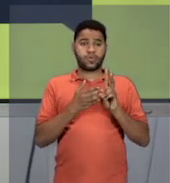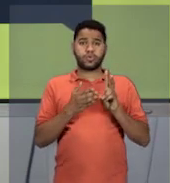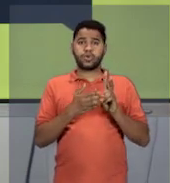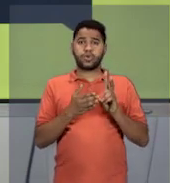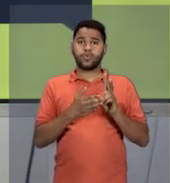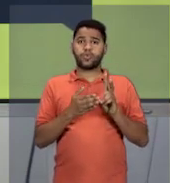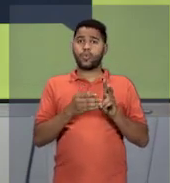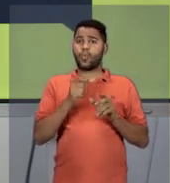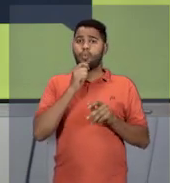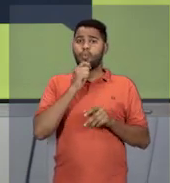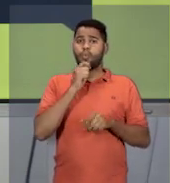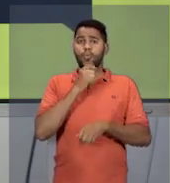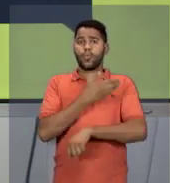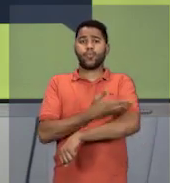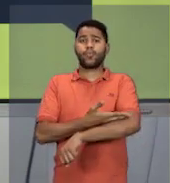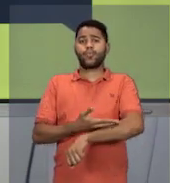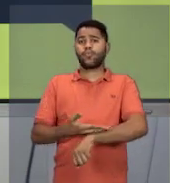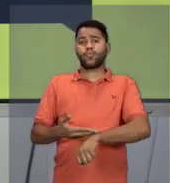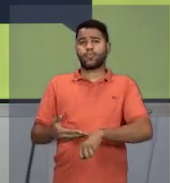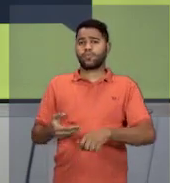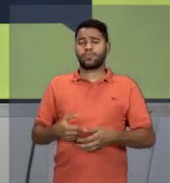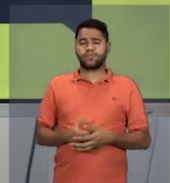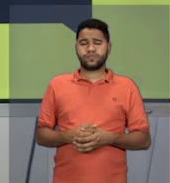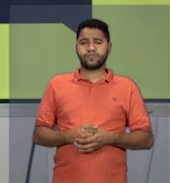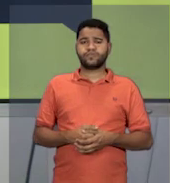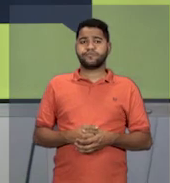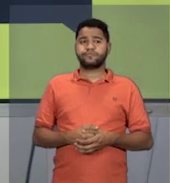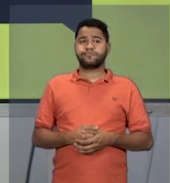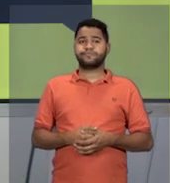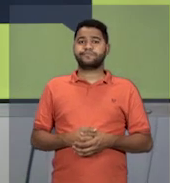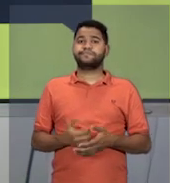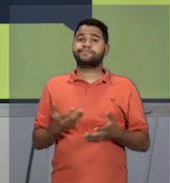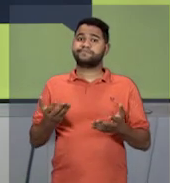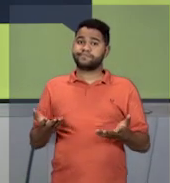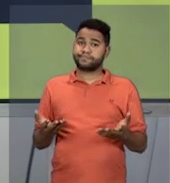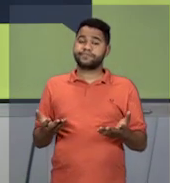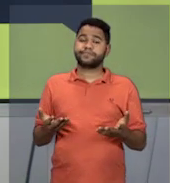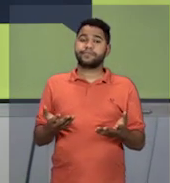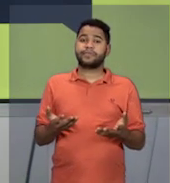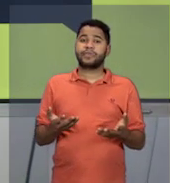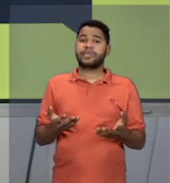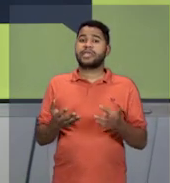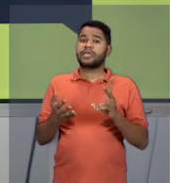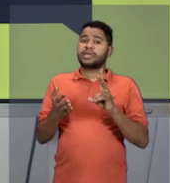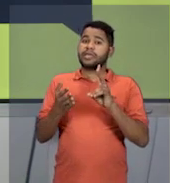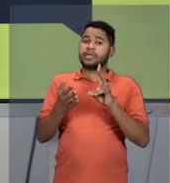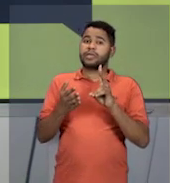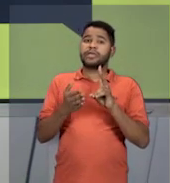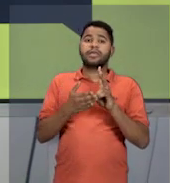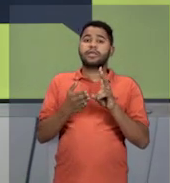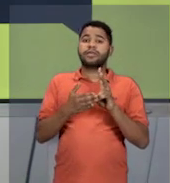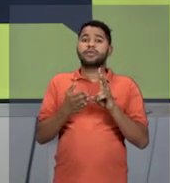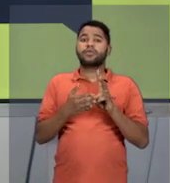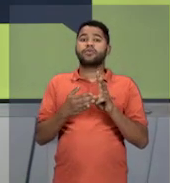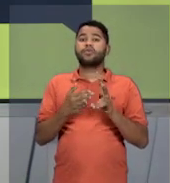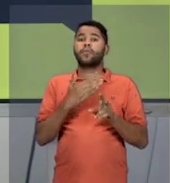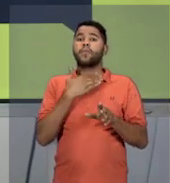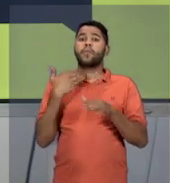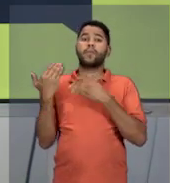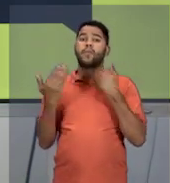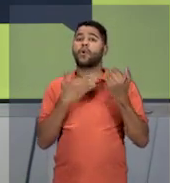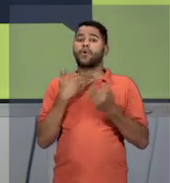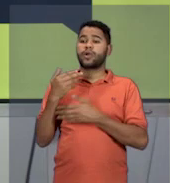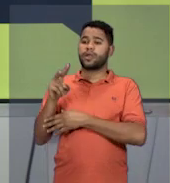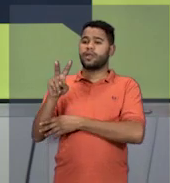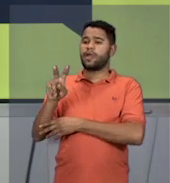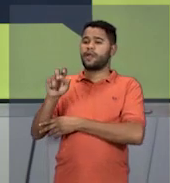já estavam acostumados, mas que os índios não. Então, muitos índios são mortos, por exemplo, de varíola, que é uma doença que